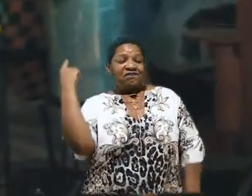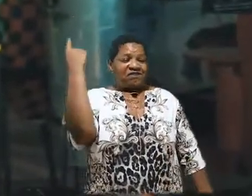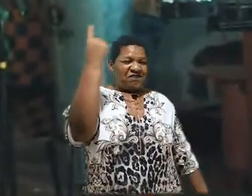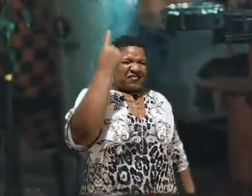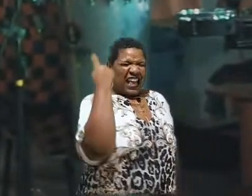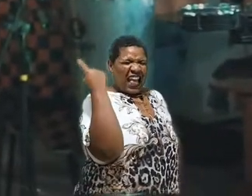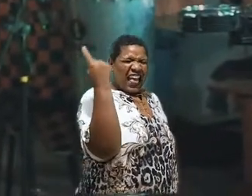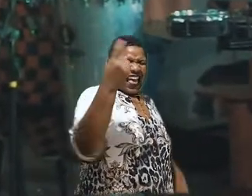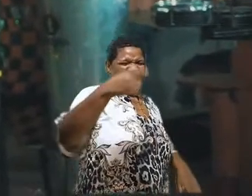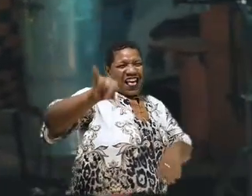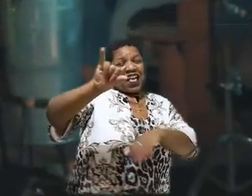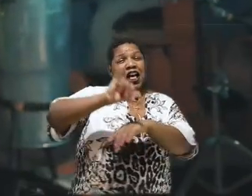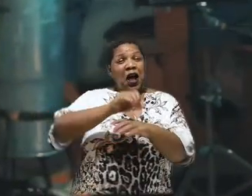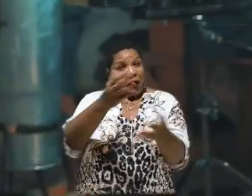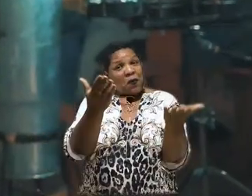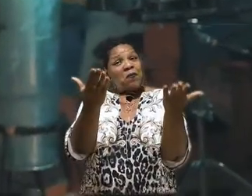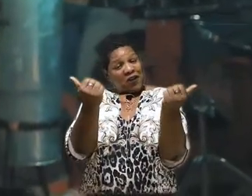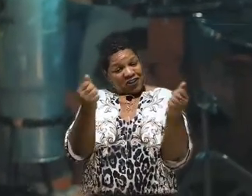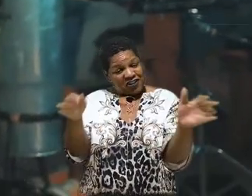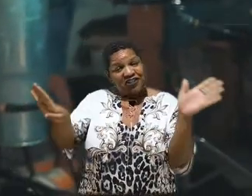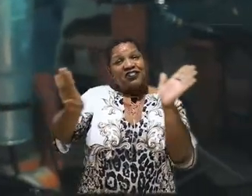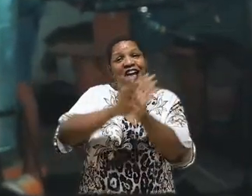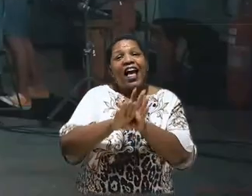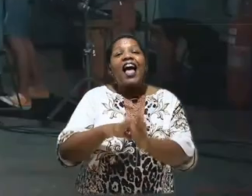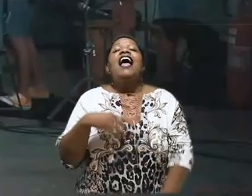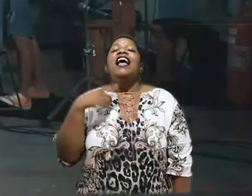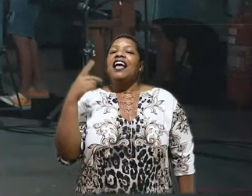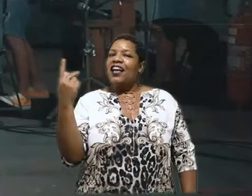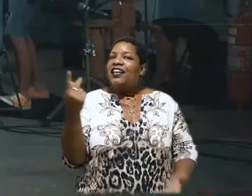eu chegar